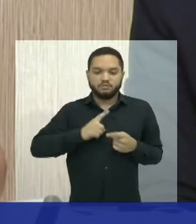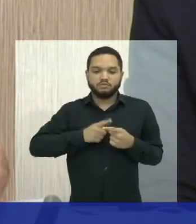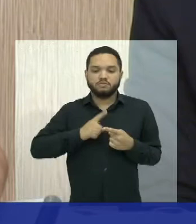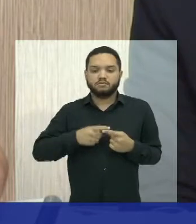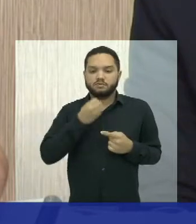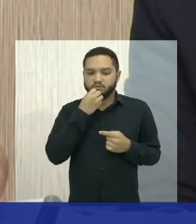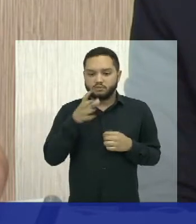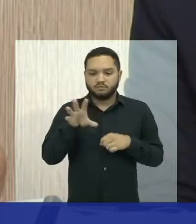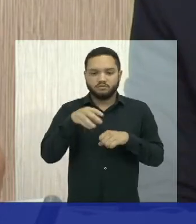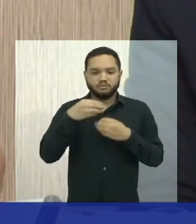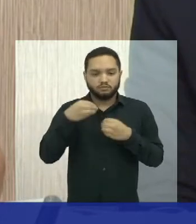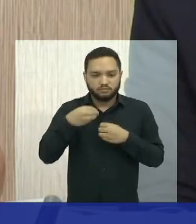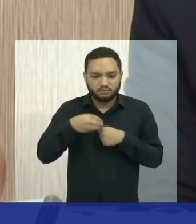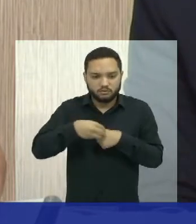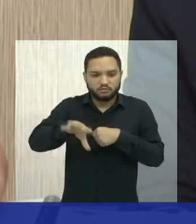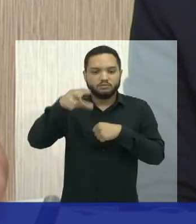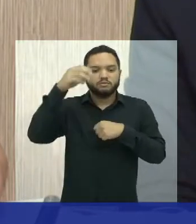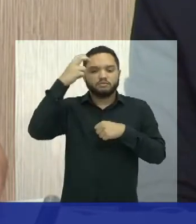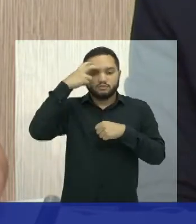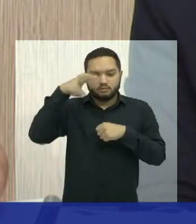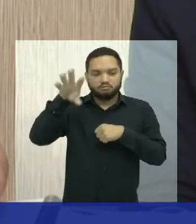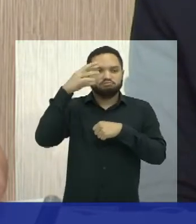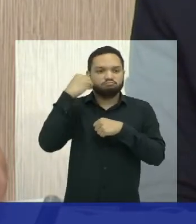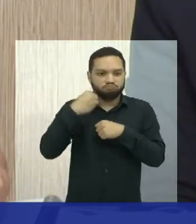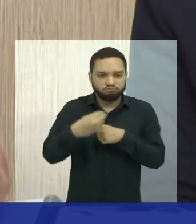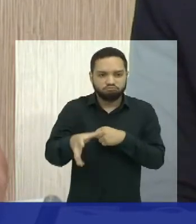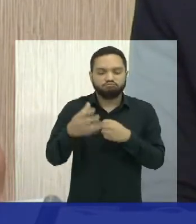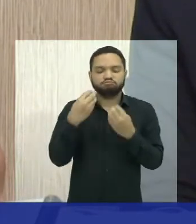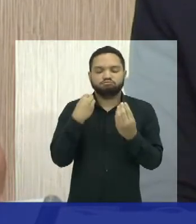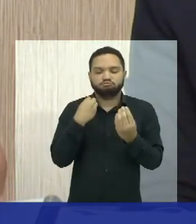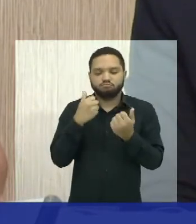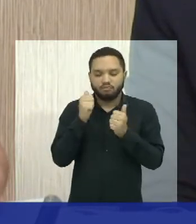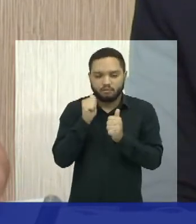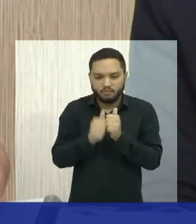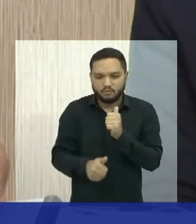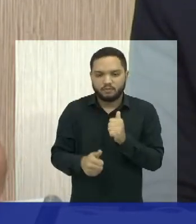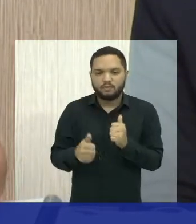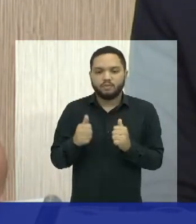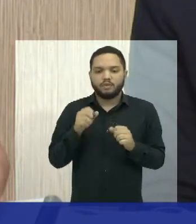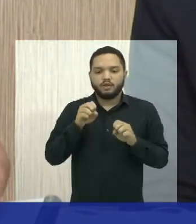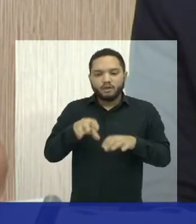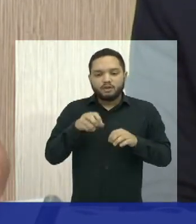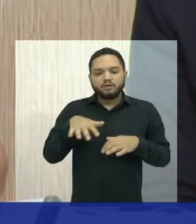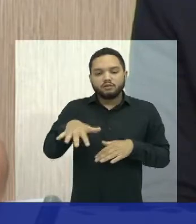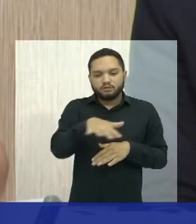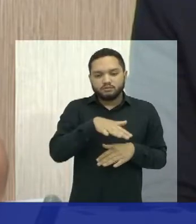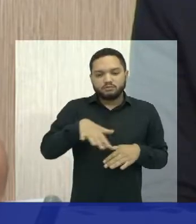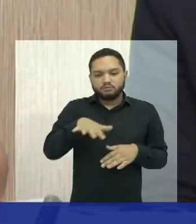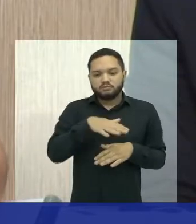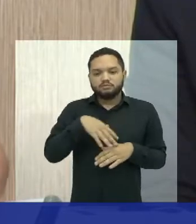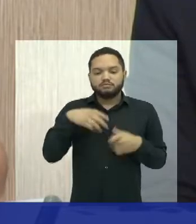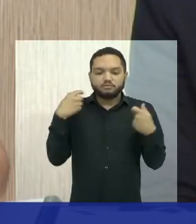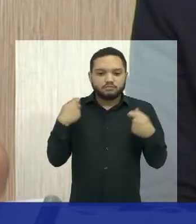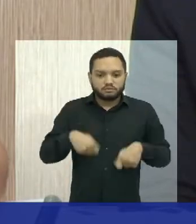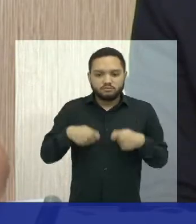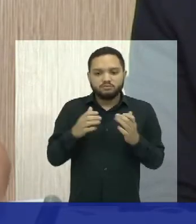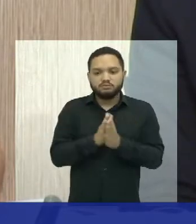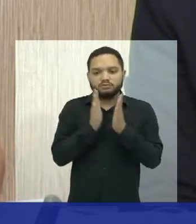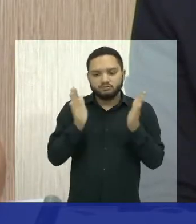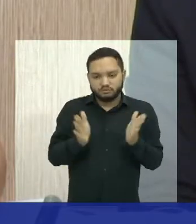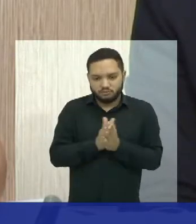cultura, levar esporte para educação, para as áreas que mais se necessita, e está